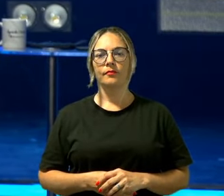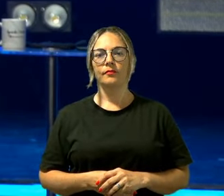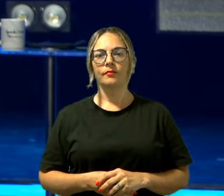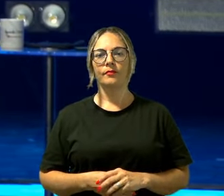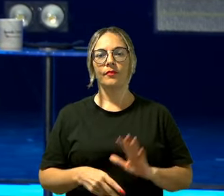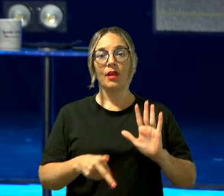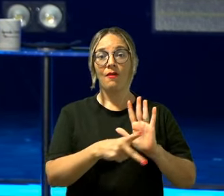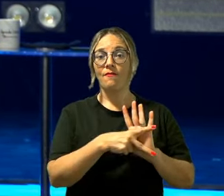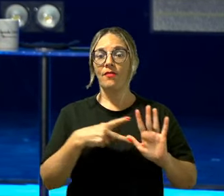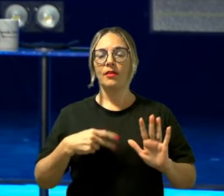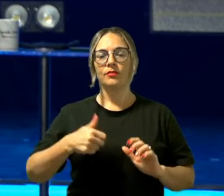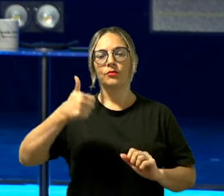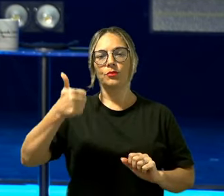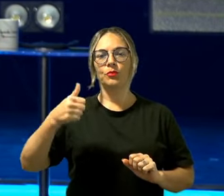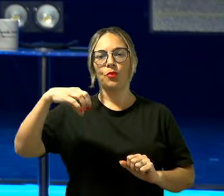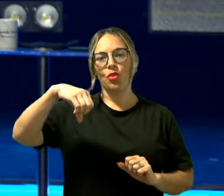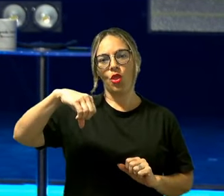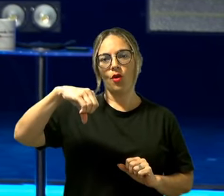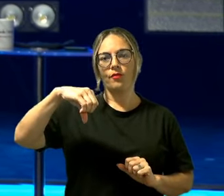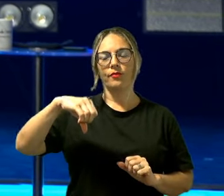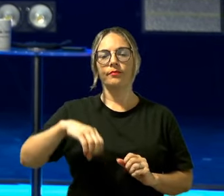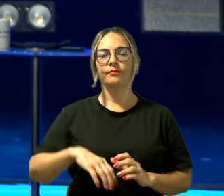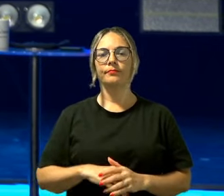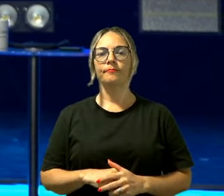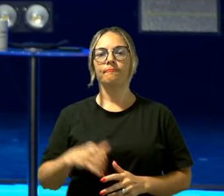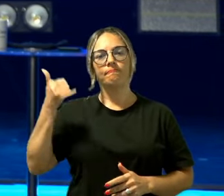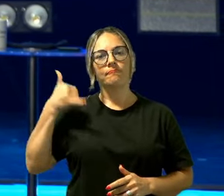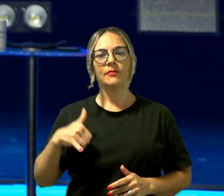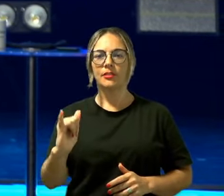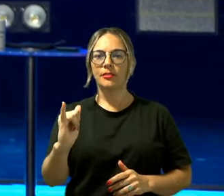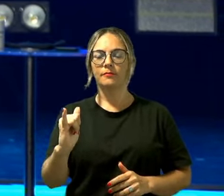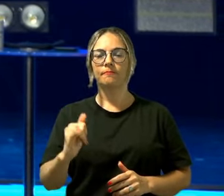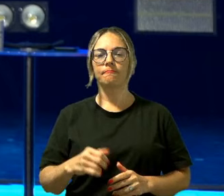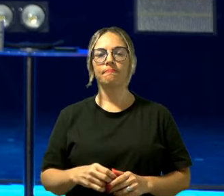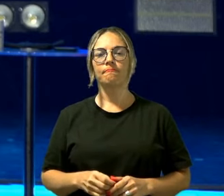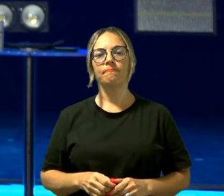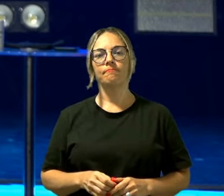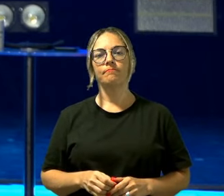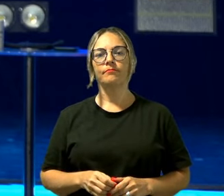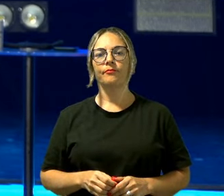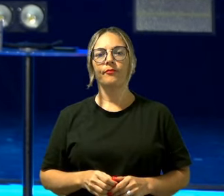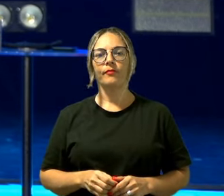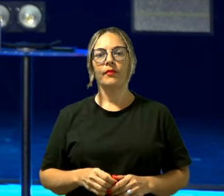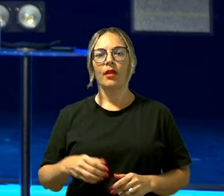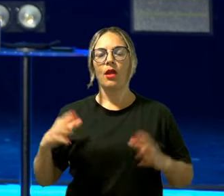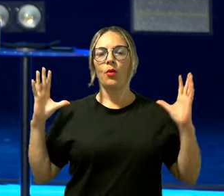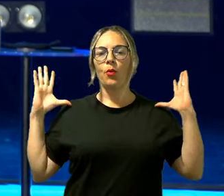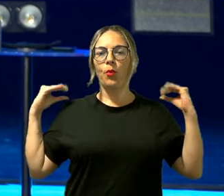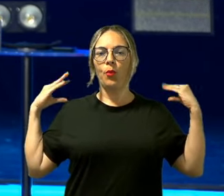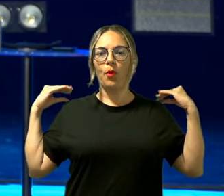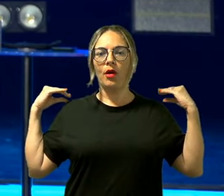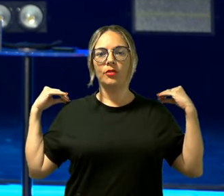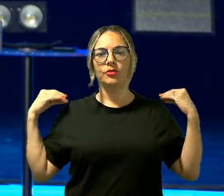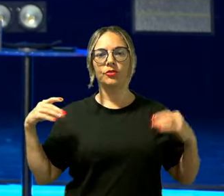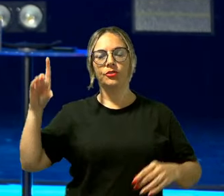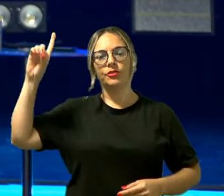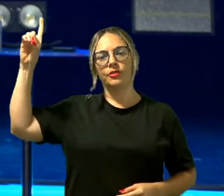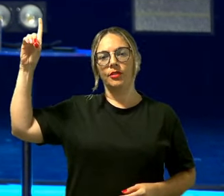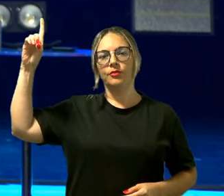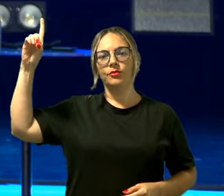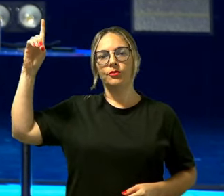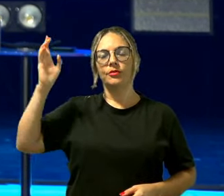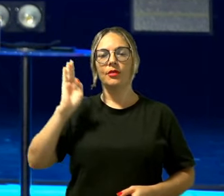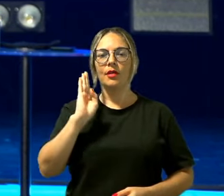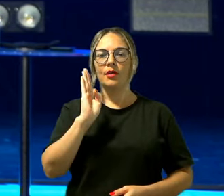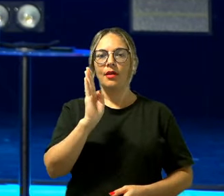versículo 19, diz assim: a seguir, o anjo de Deus que ia à